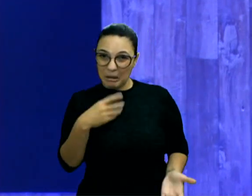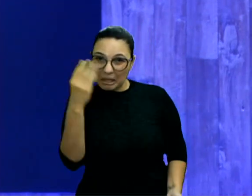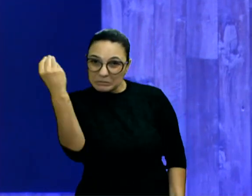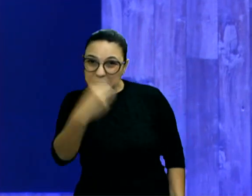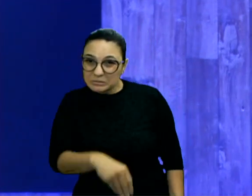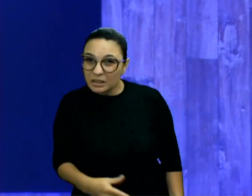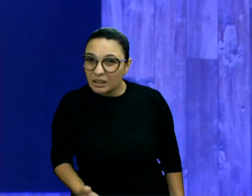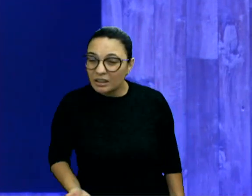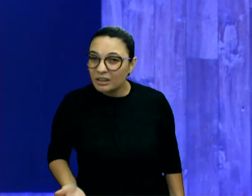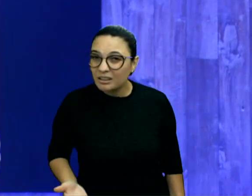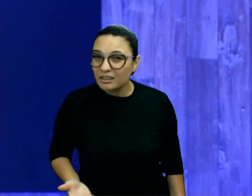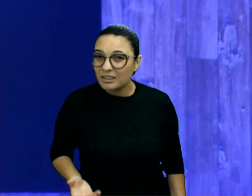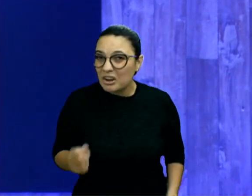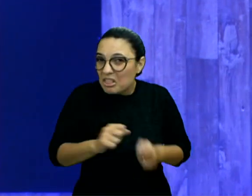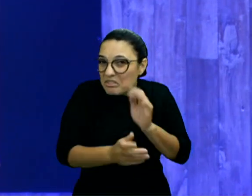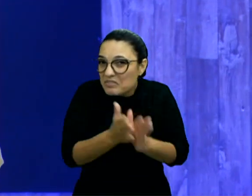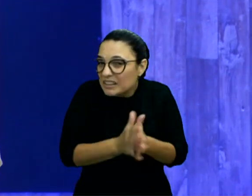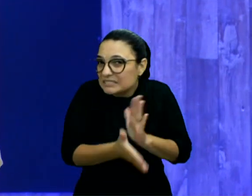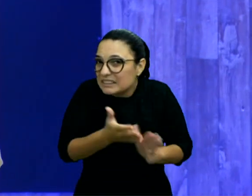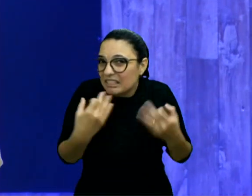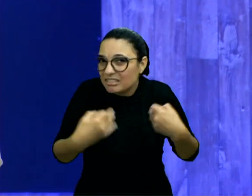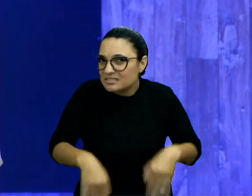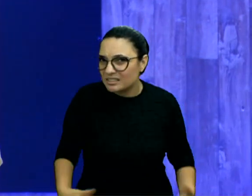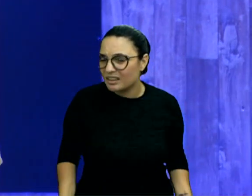um? Não tem feito nada?